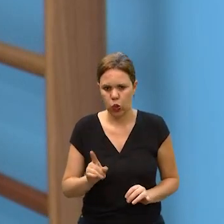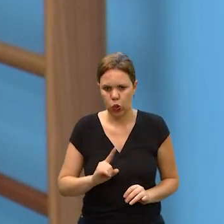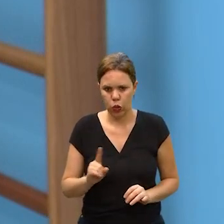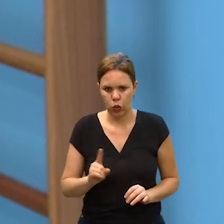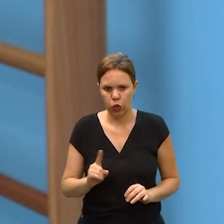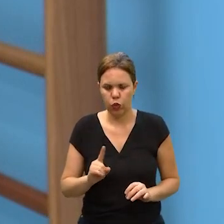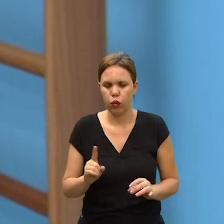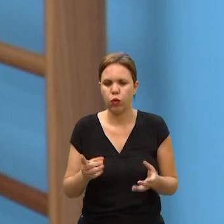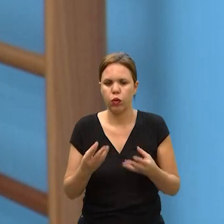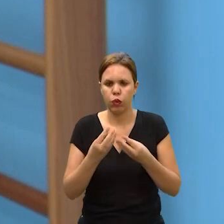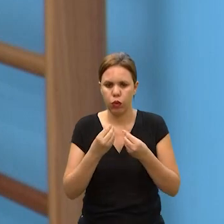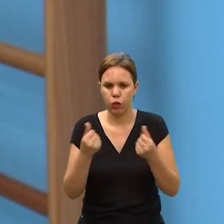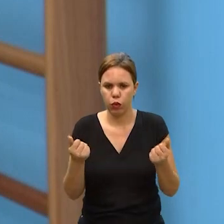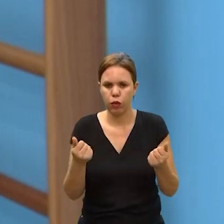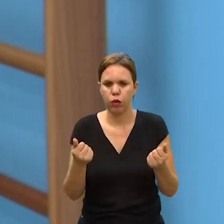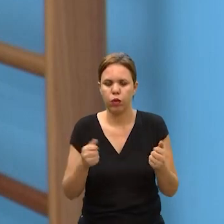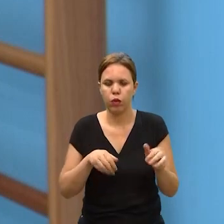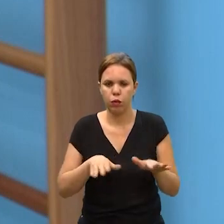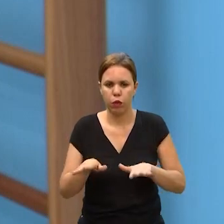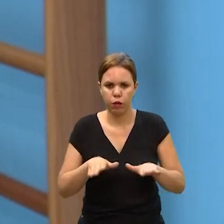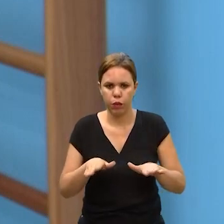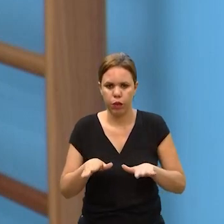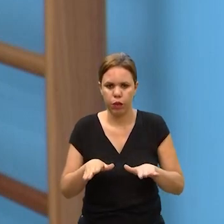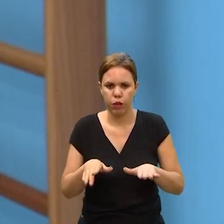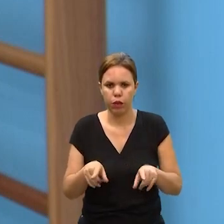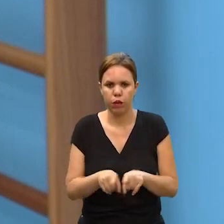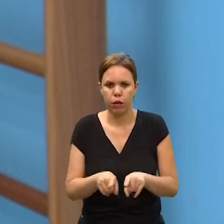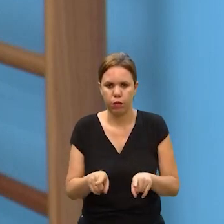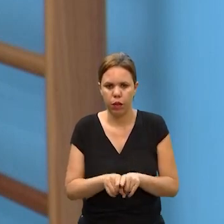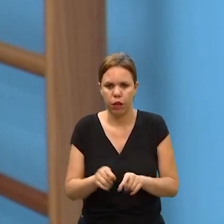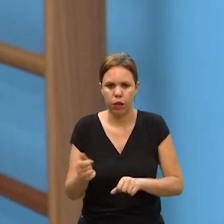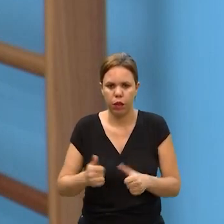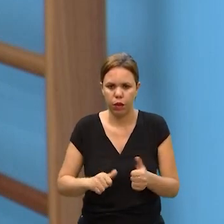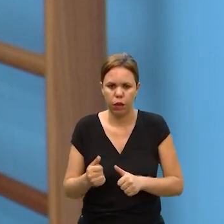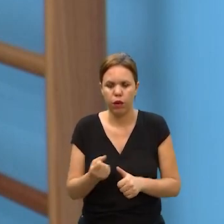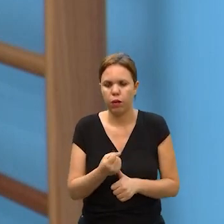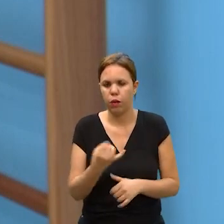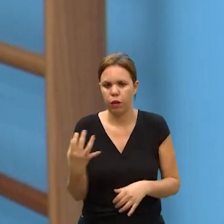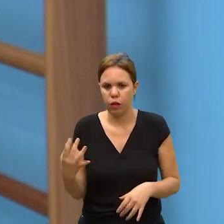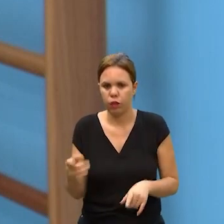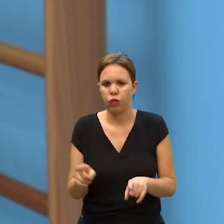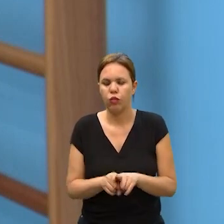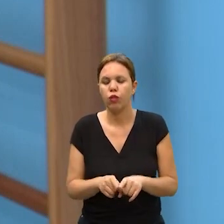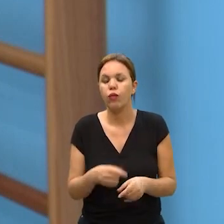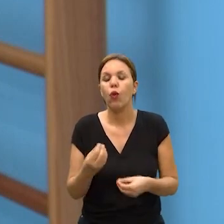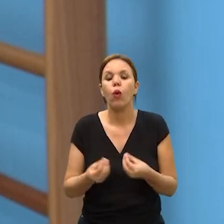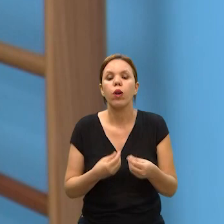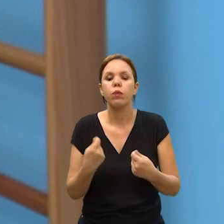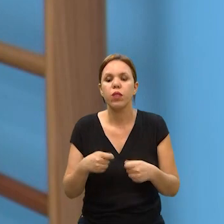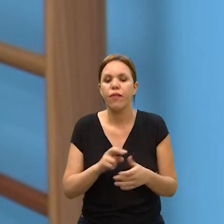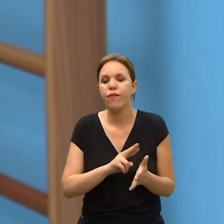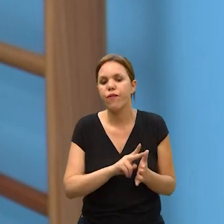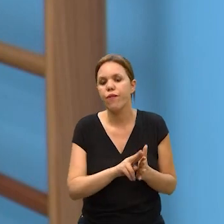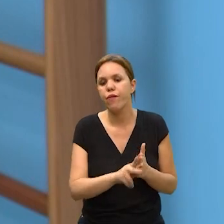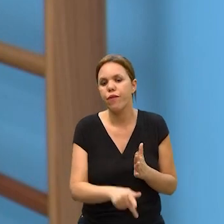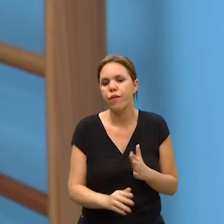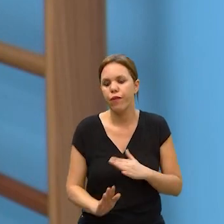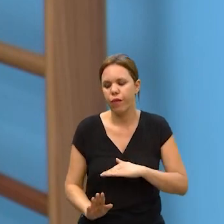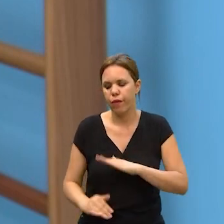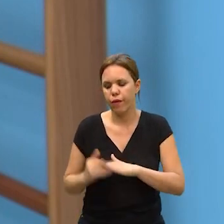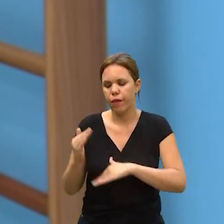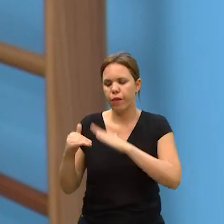é só qualitativa, da qualidade do movimento, mas também uma avaliação que é quantitativa, né, que a gente usa